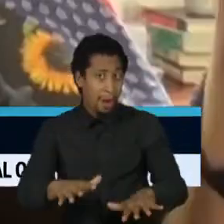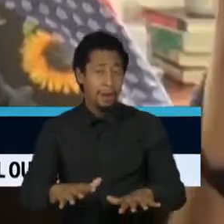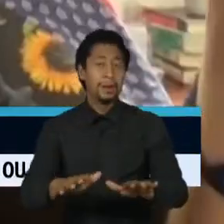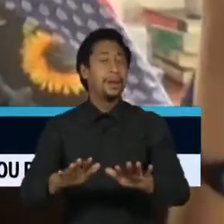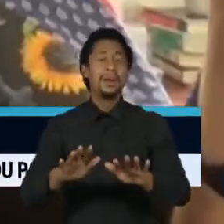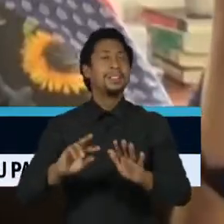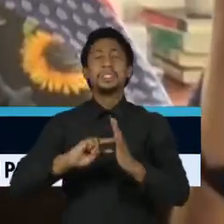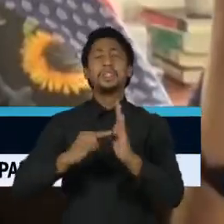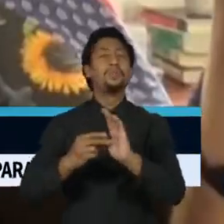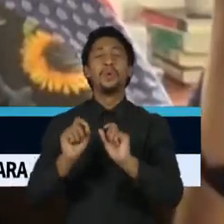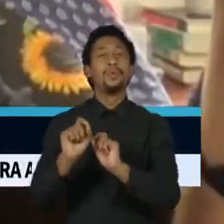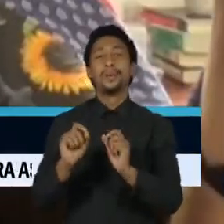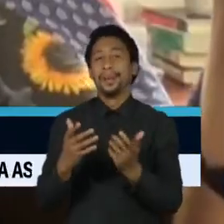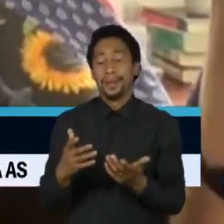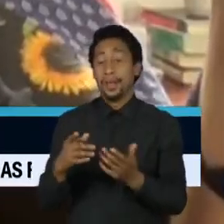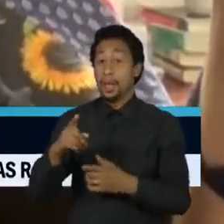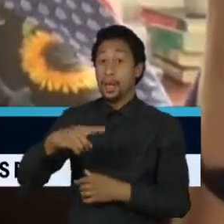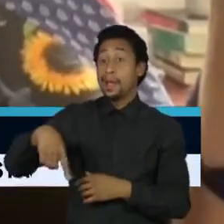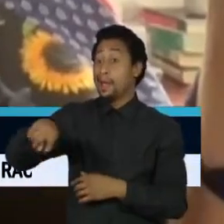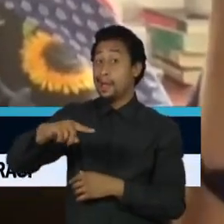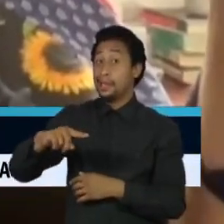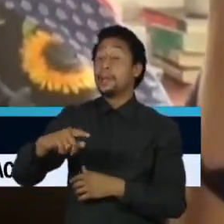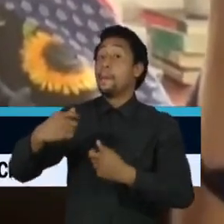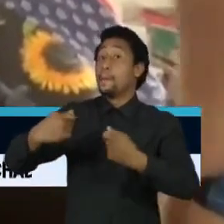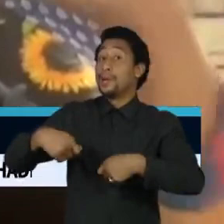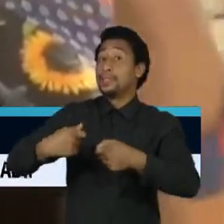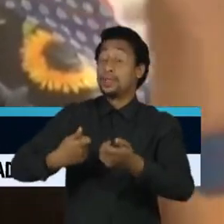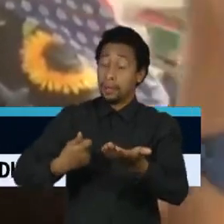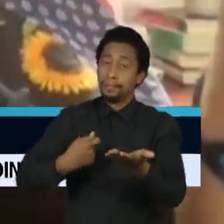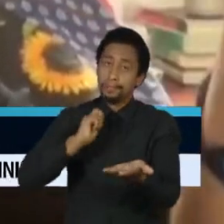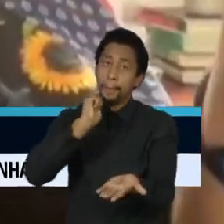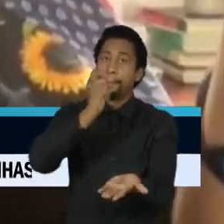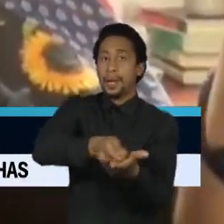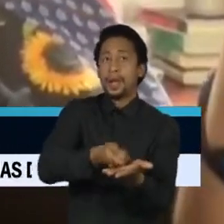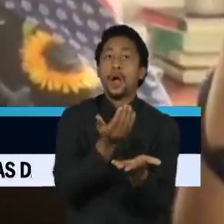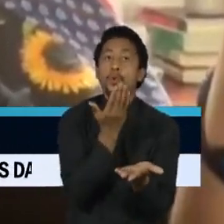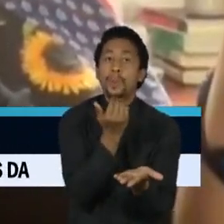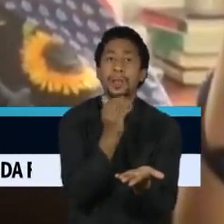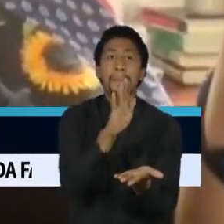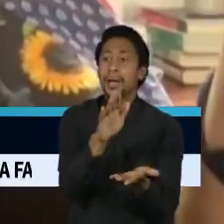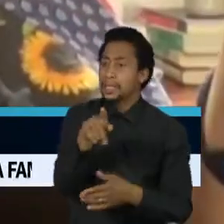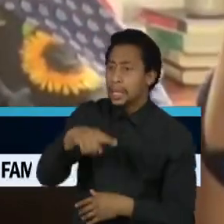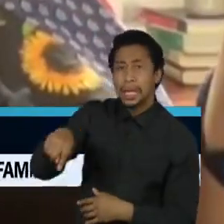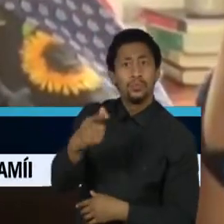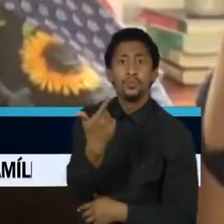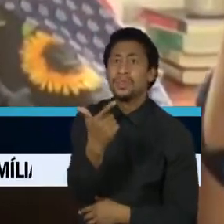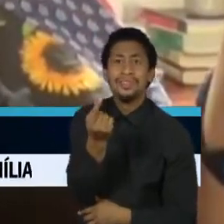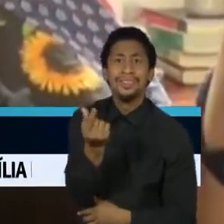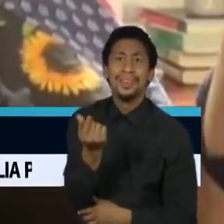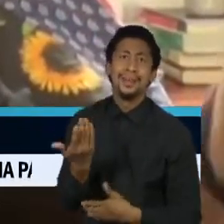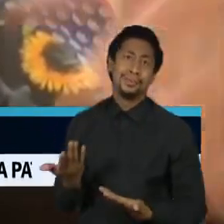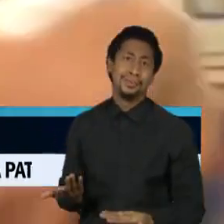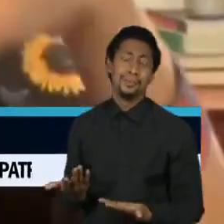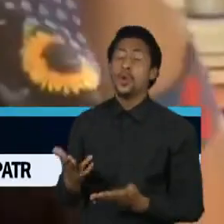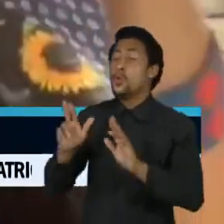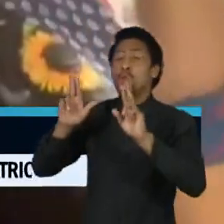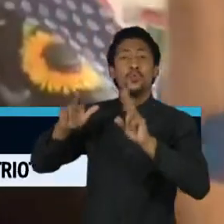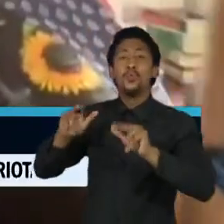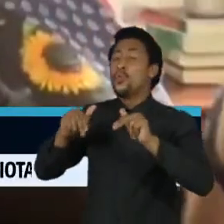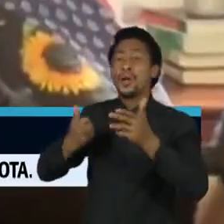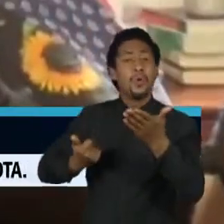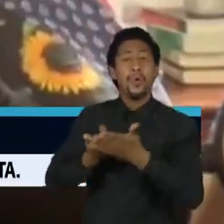pagar para comer e não ter dinheiro para pagar, porque eles nunca precisaram pagar por comida vivendo na floresta, né?